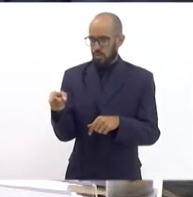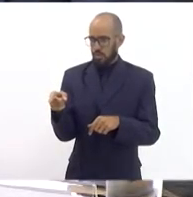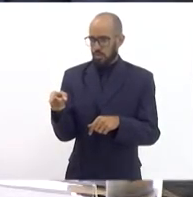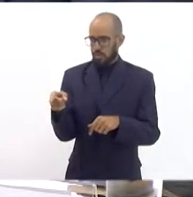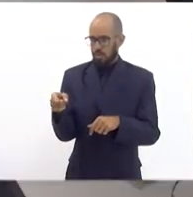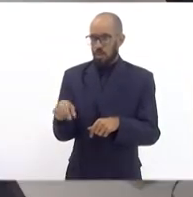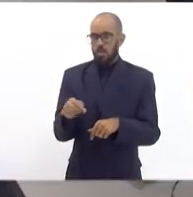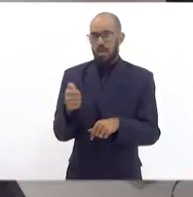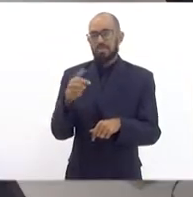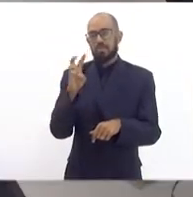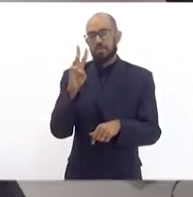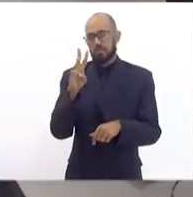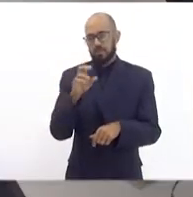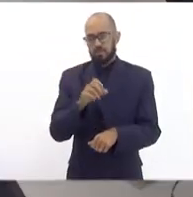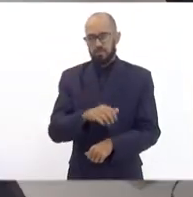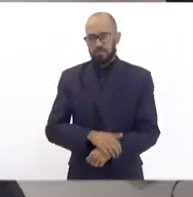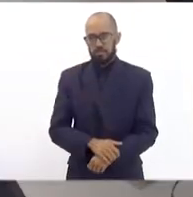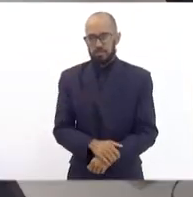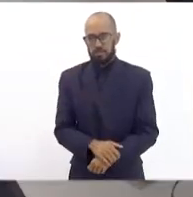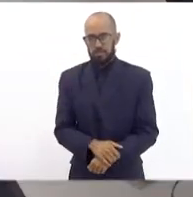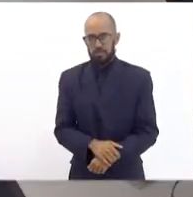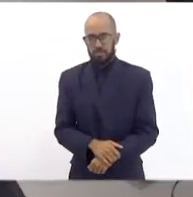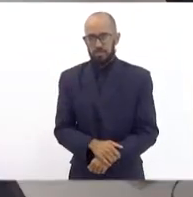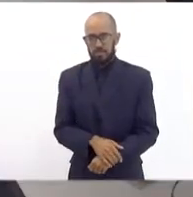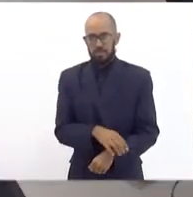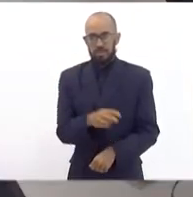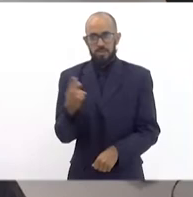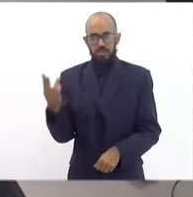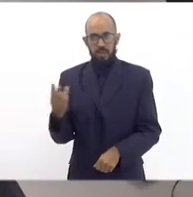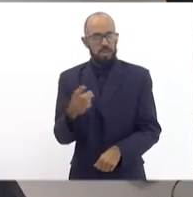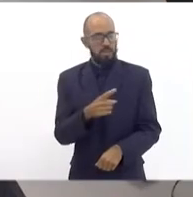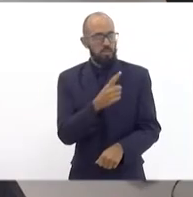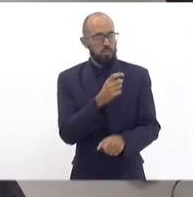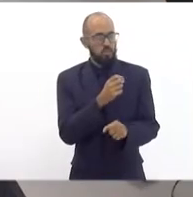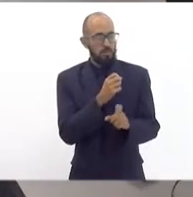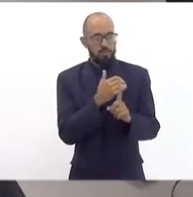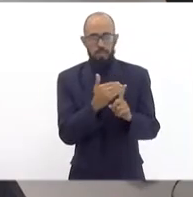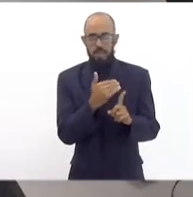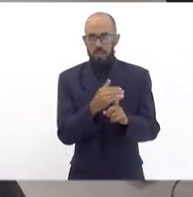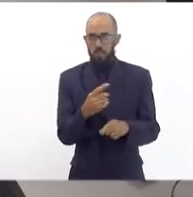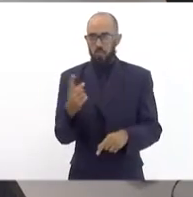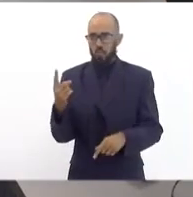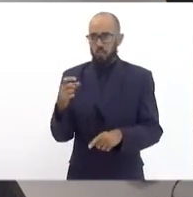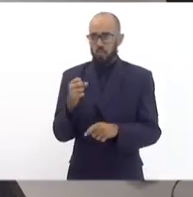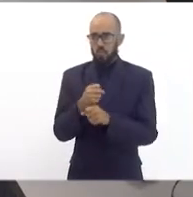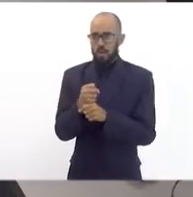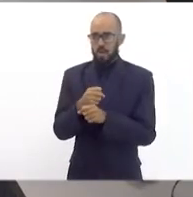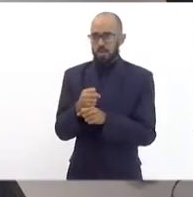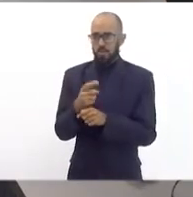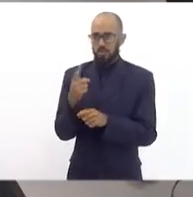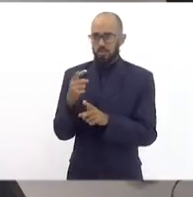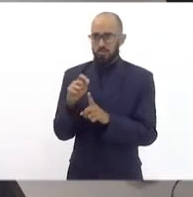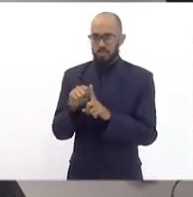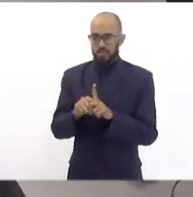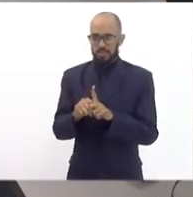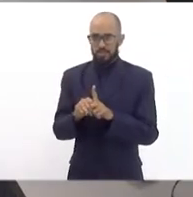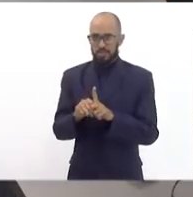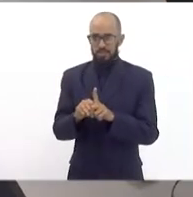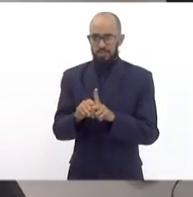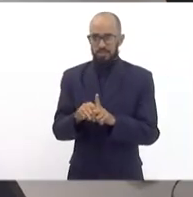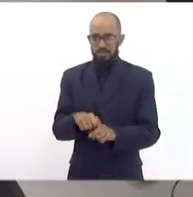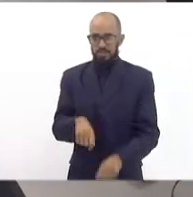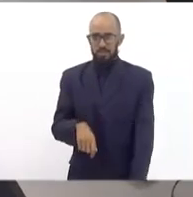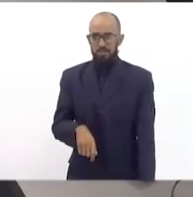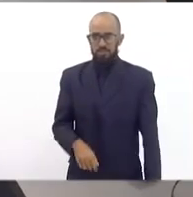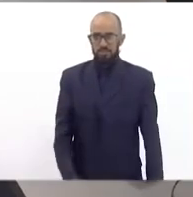Quase 3. Ó, 3, 1,5, 1 ano e 1 mês. 2 de abril, não sei se esse vai